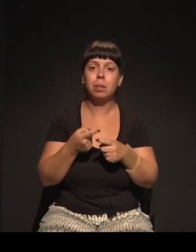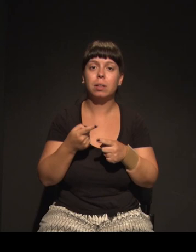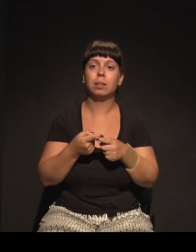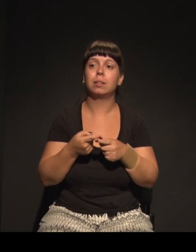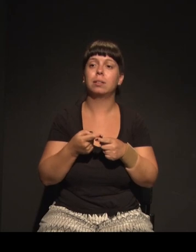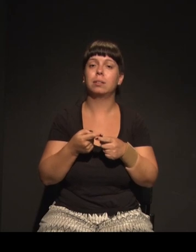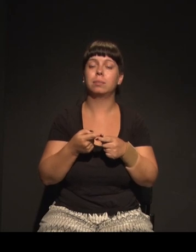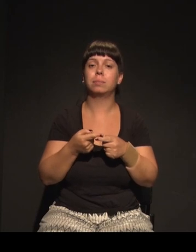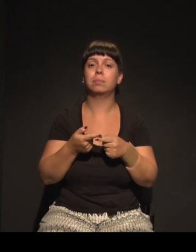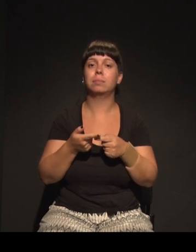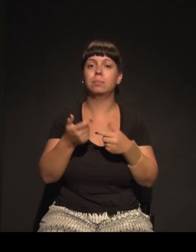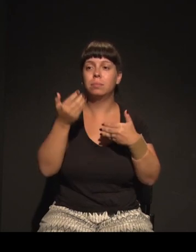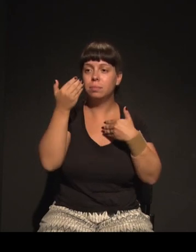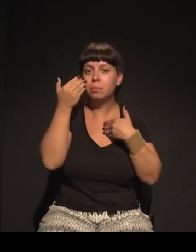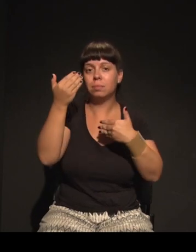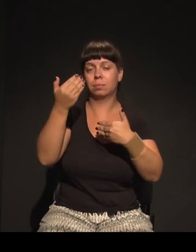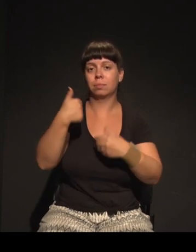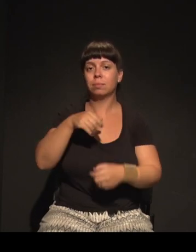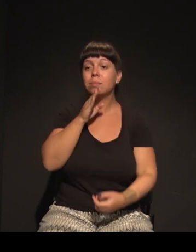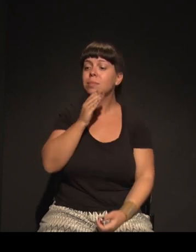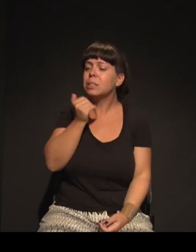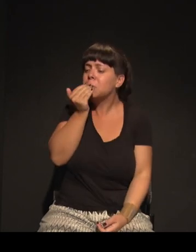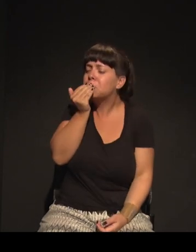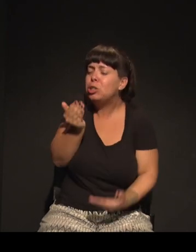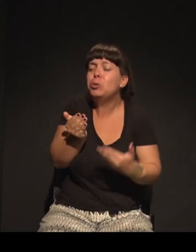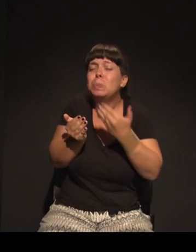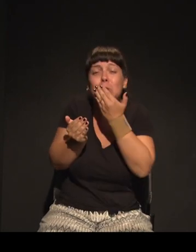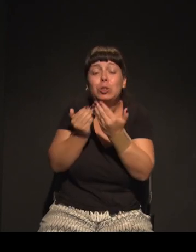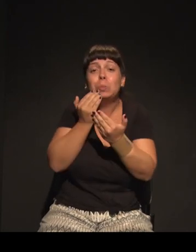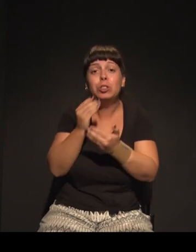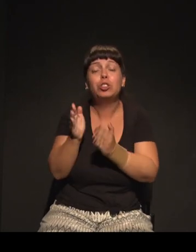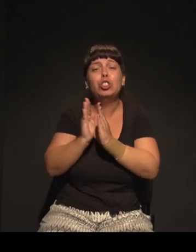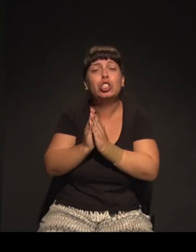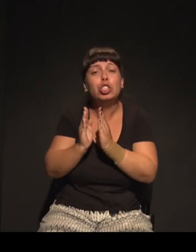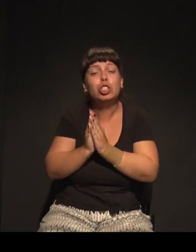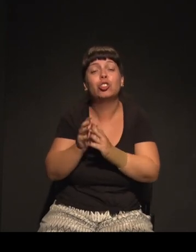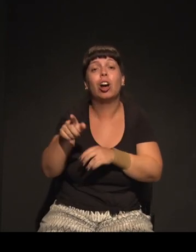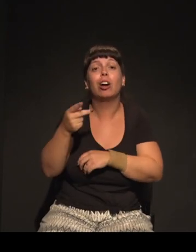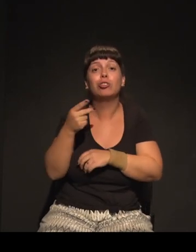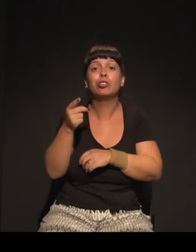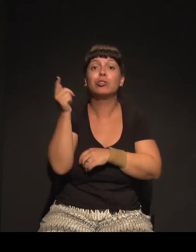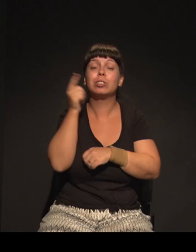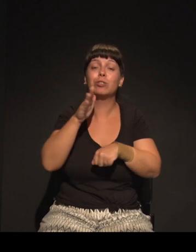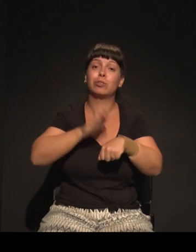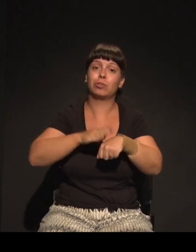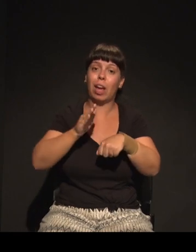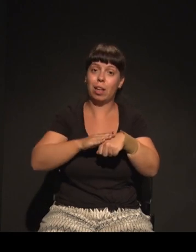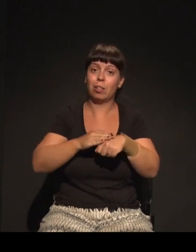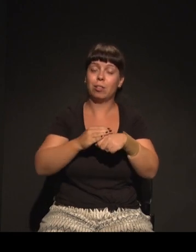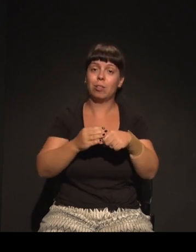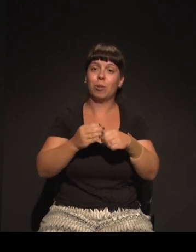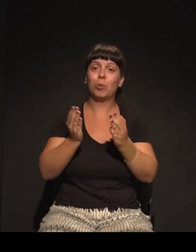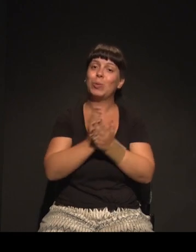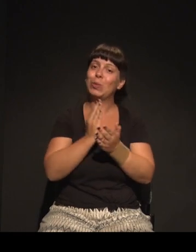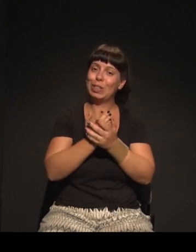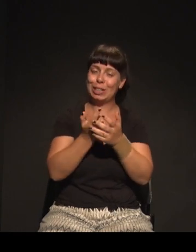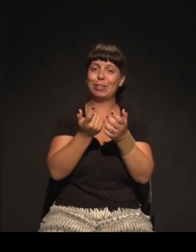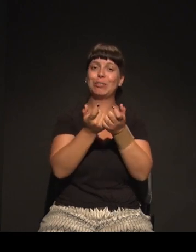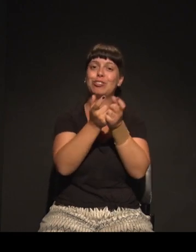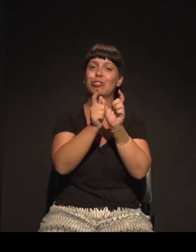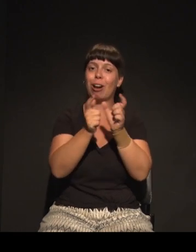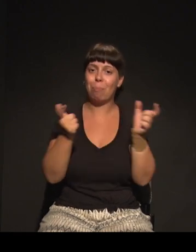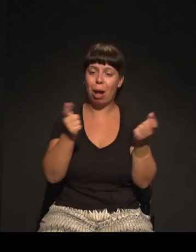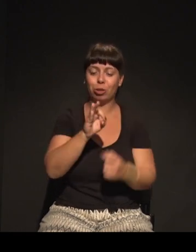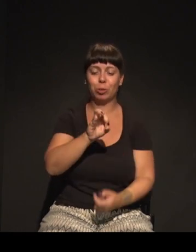e tal aí eu pedi muito pra ele ea gente acabou de fazer um livro de gramática tupi-guarani né que vai ser o